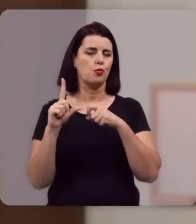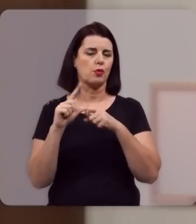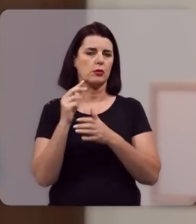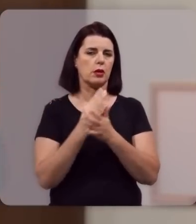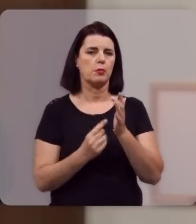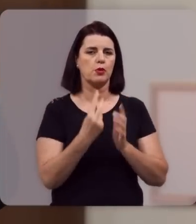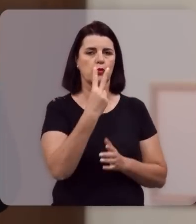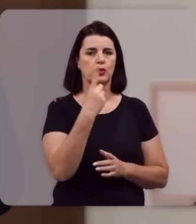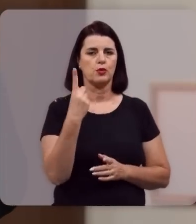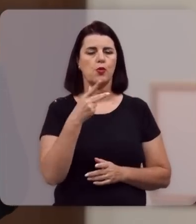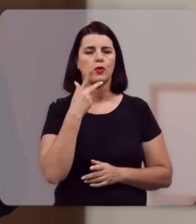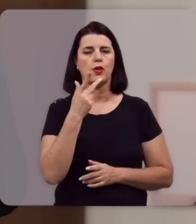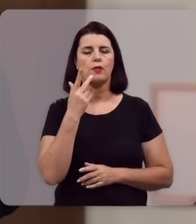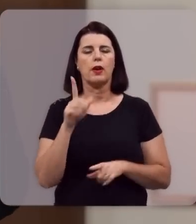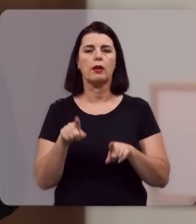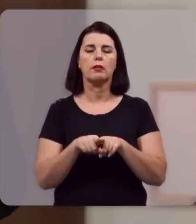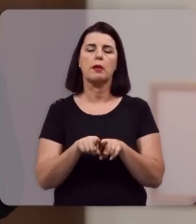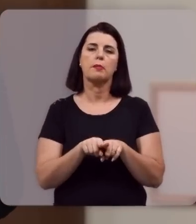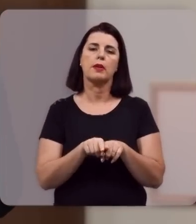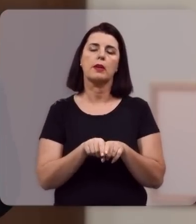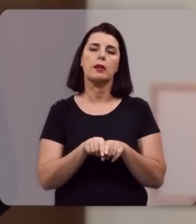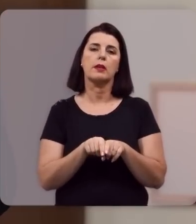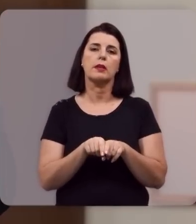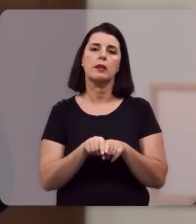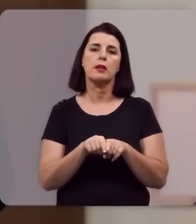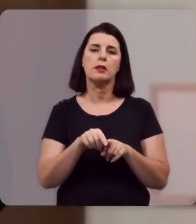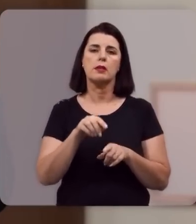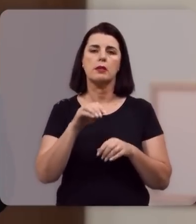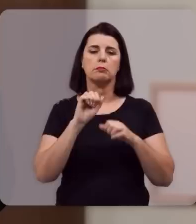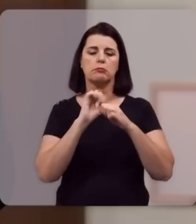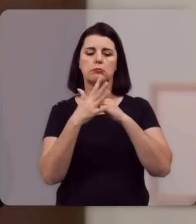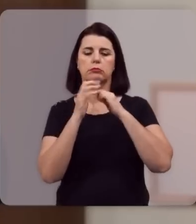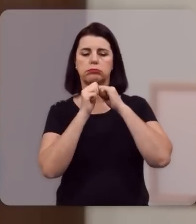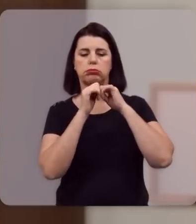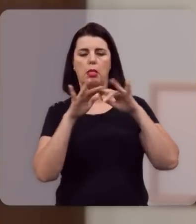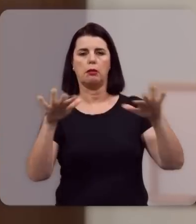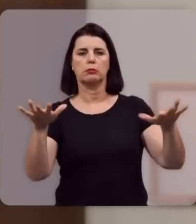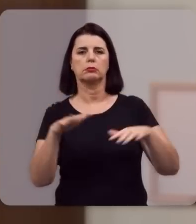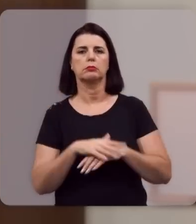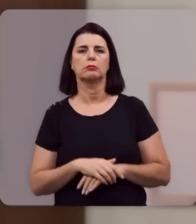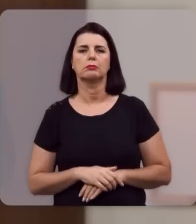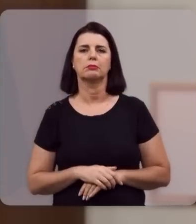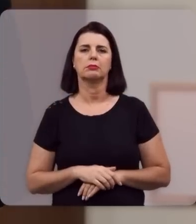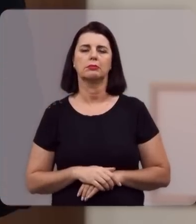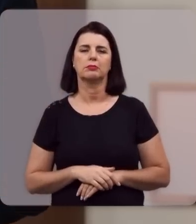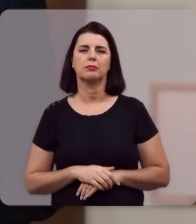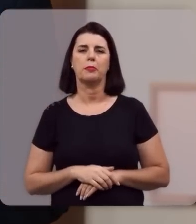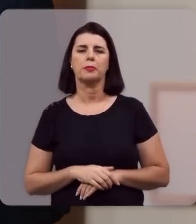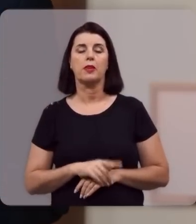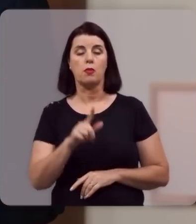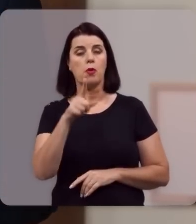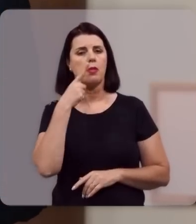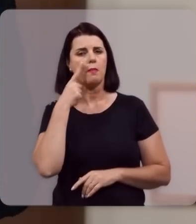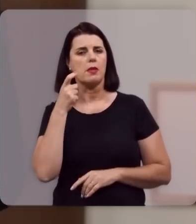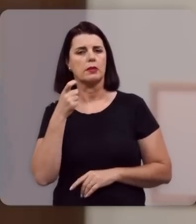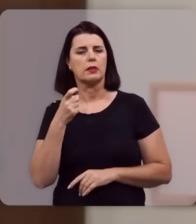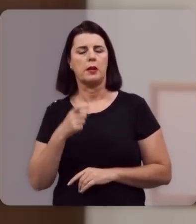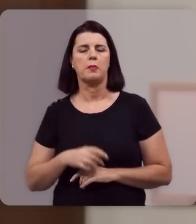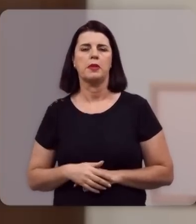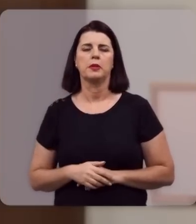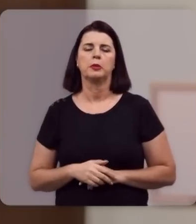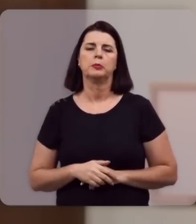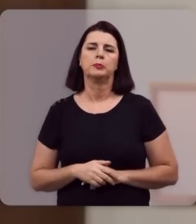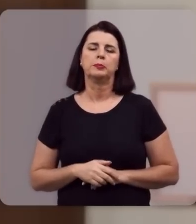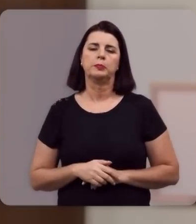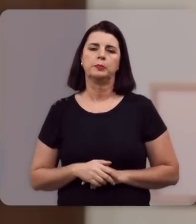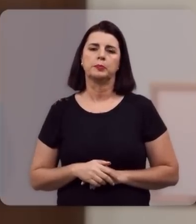Lucas 21, quando ele fala também de epidemias. Então você vai perceber,